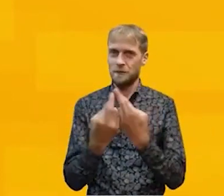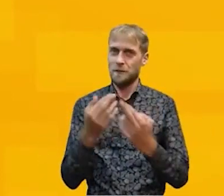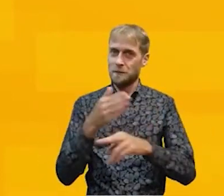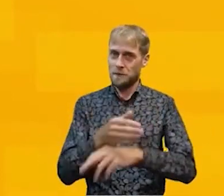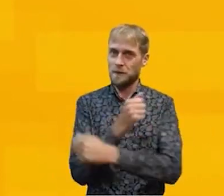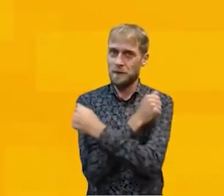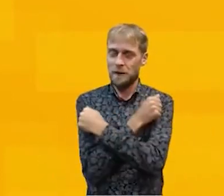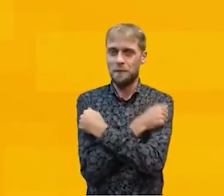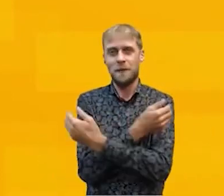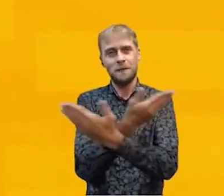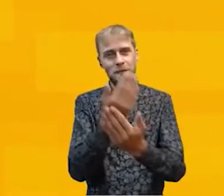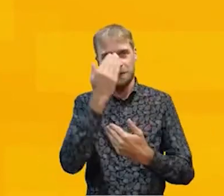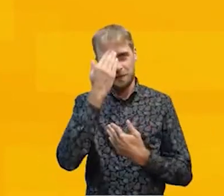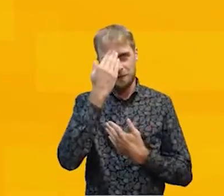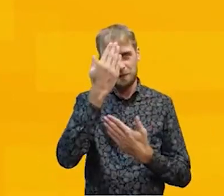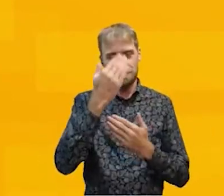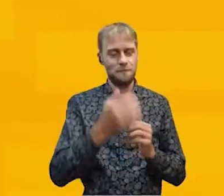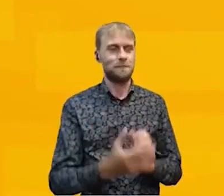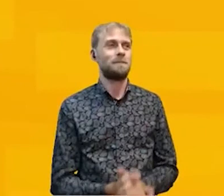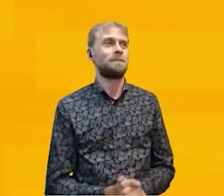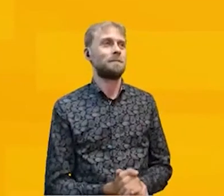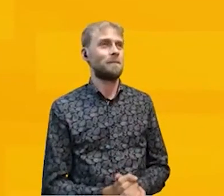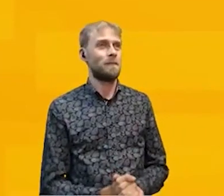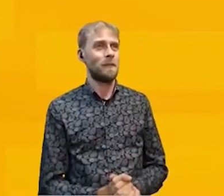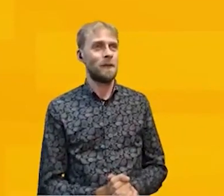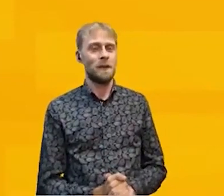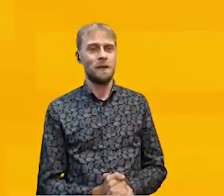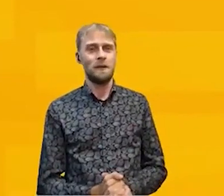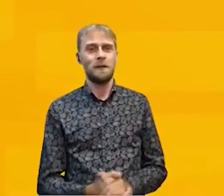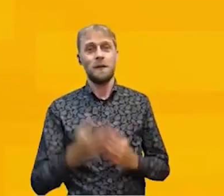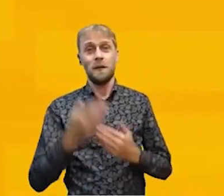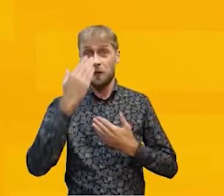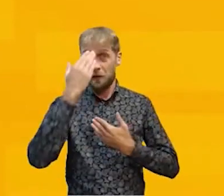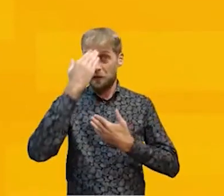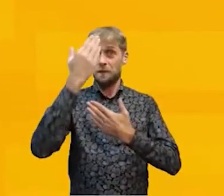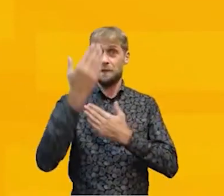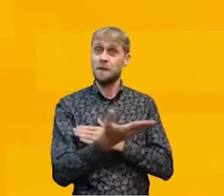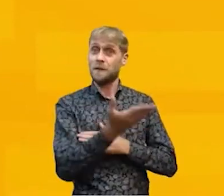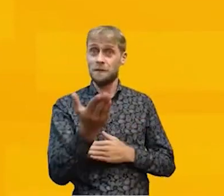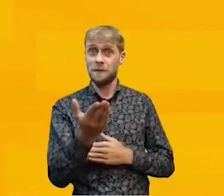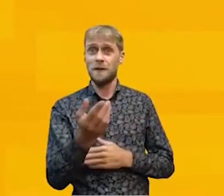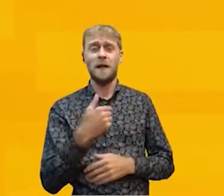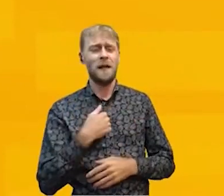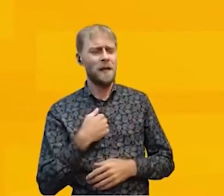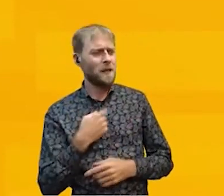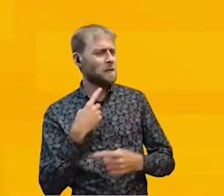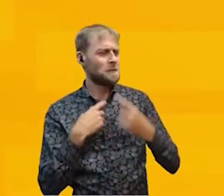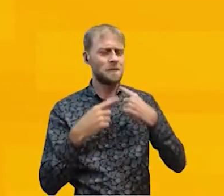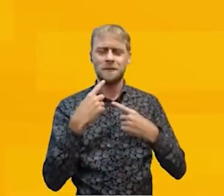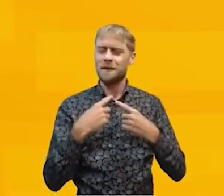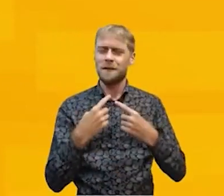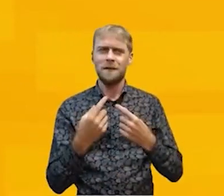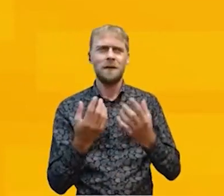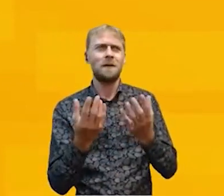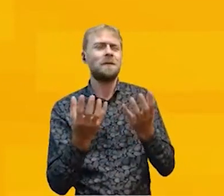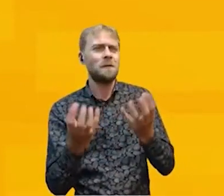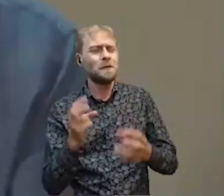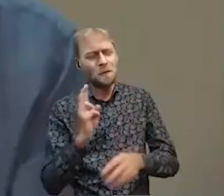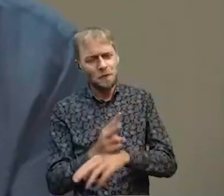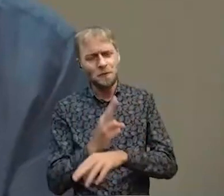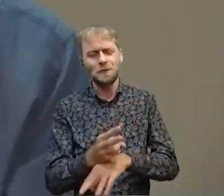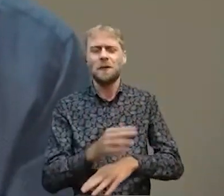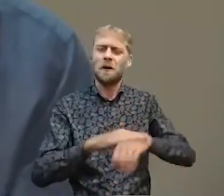grande abraço a todos e muito obrigado. Obrigado a todos vocês. Eu gostaria de ficar o resto do dia conversando e a gente falando